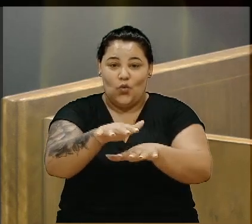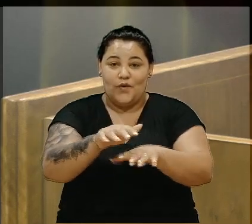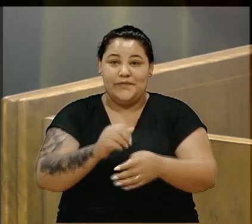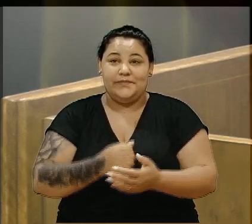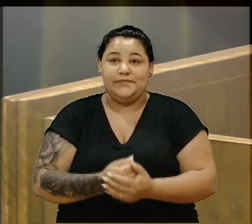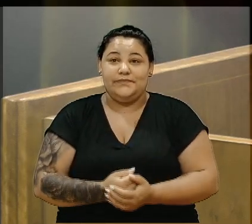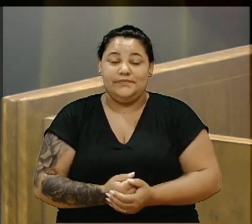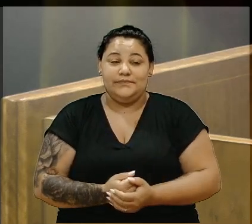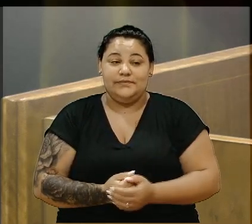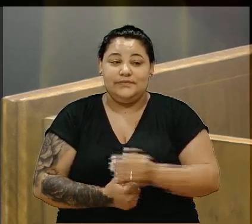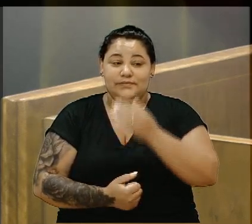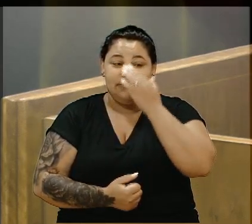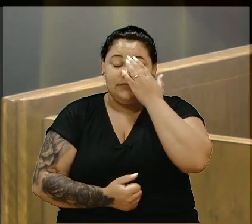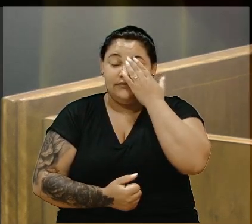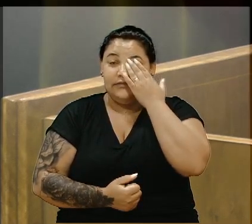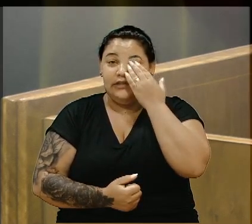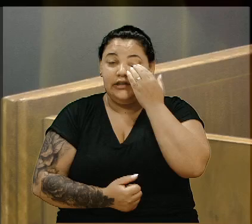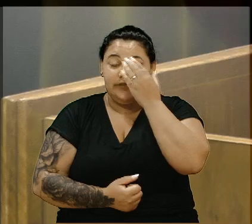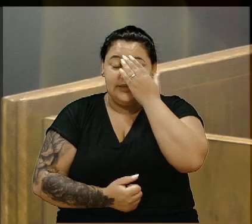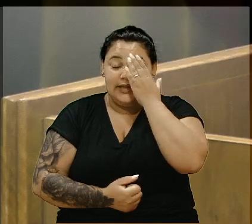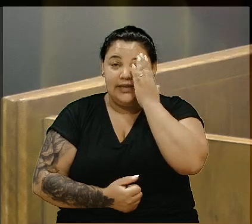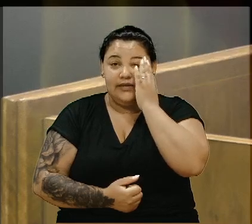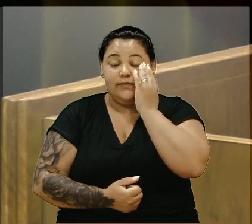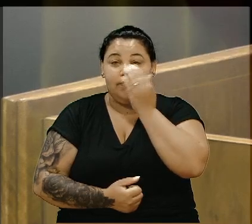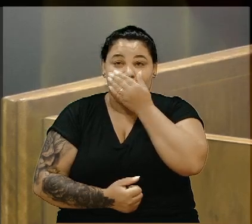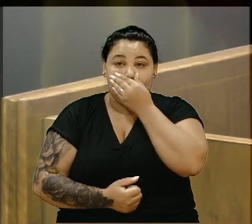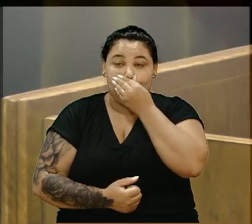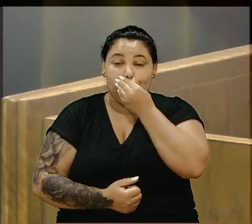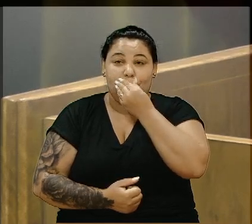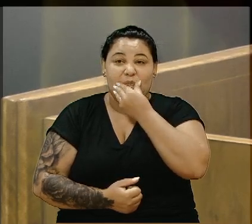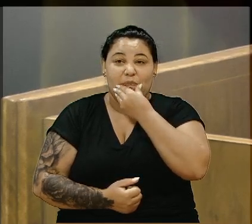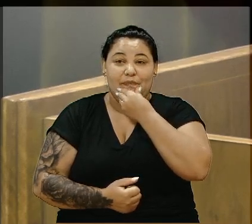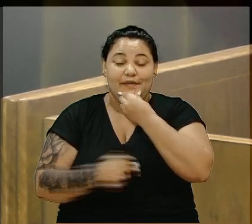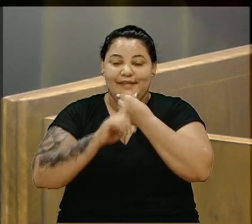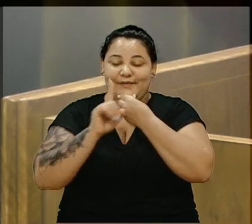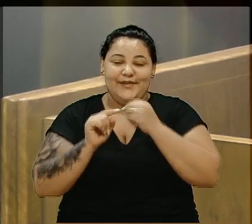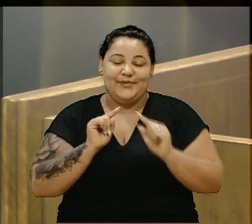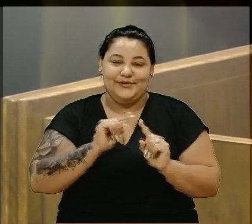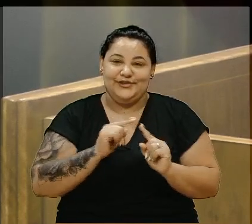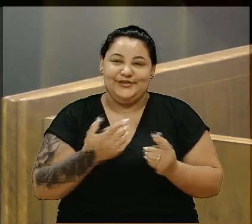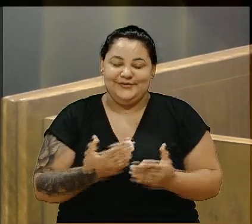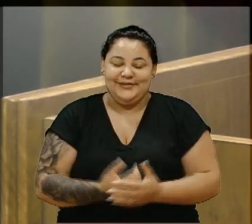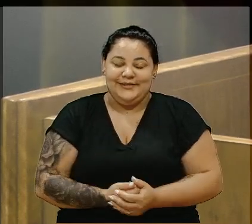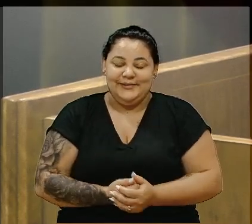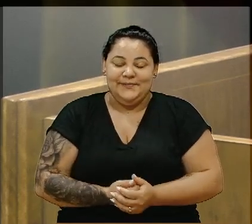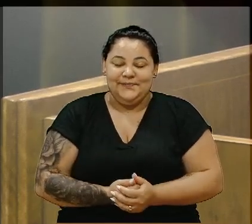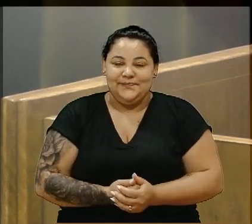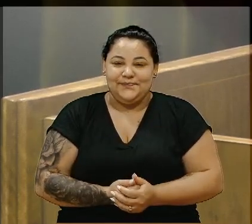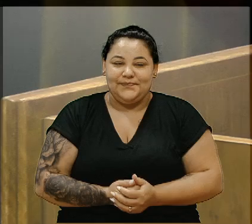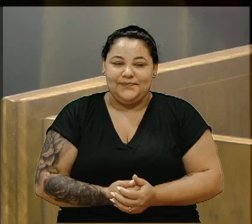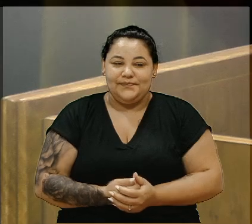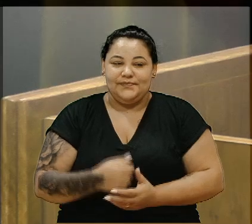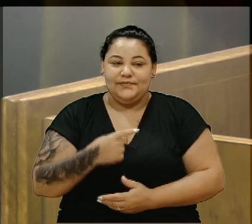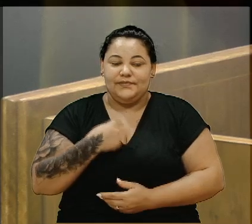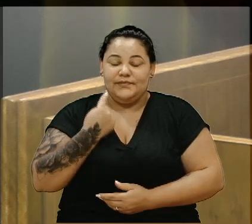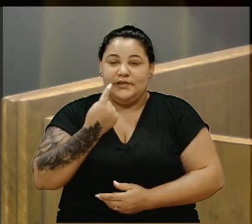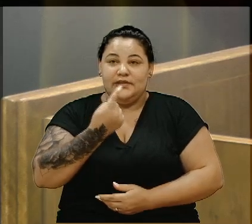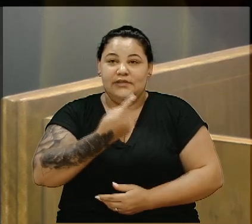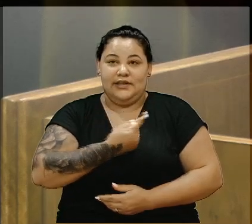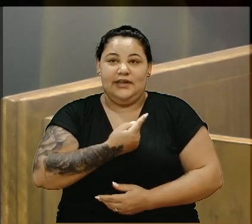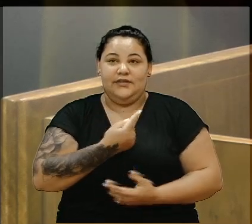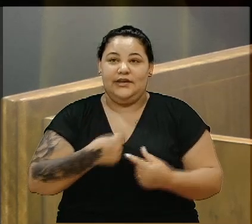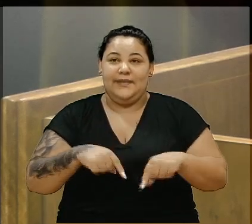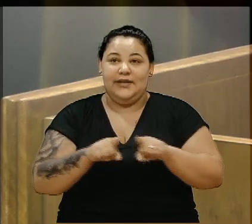com vim combinando com o slide, hoje não era essa a intenção. Enfim, estamos falando sobre corrida de rua